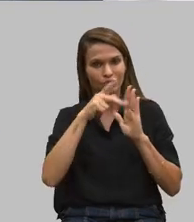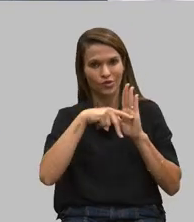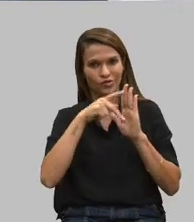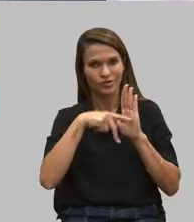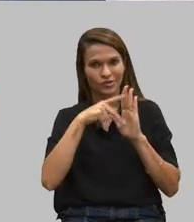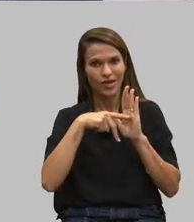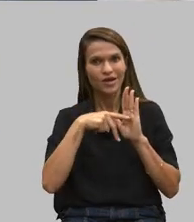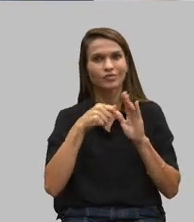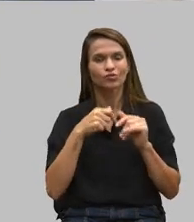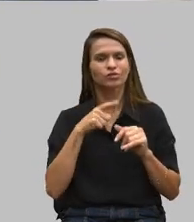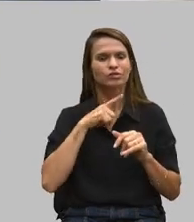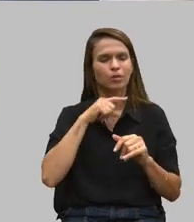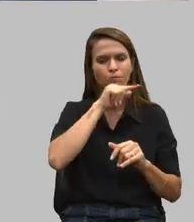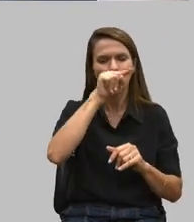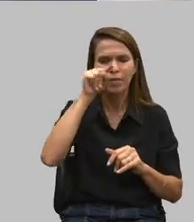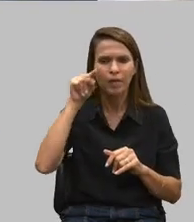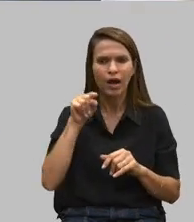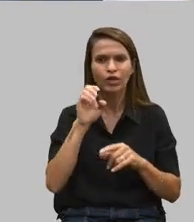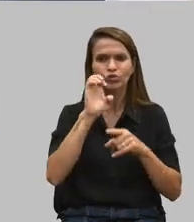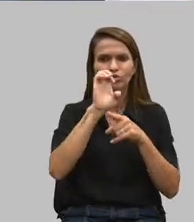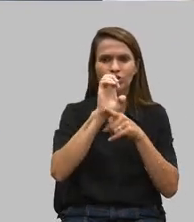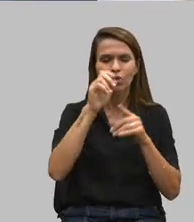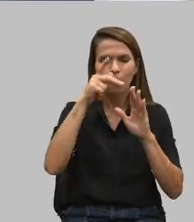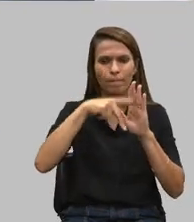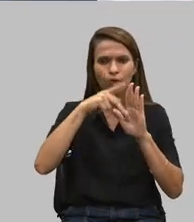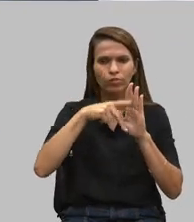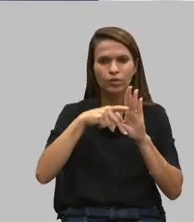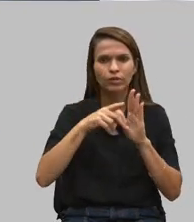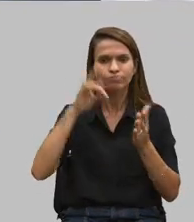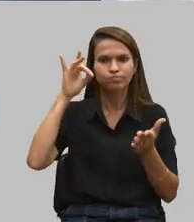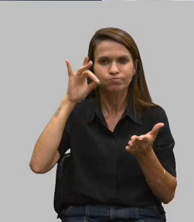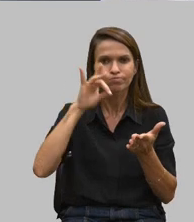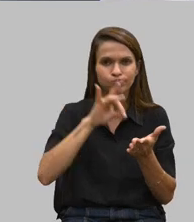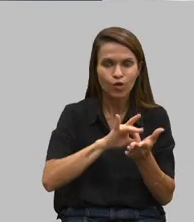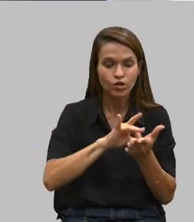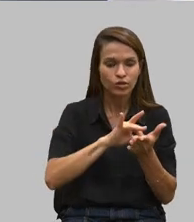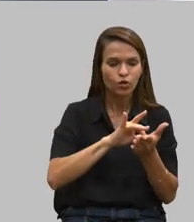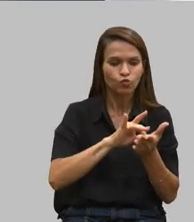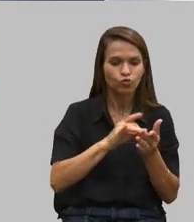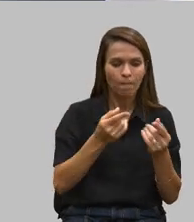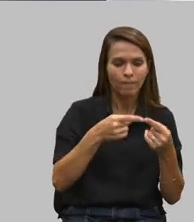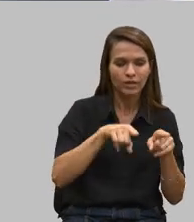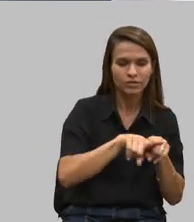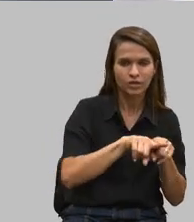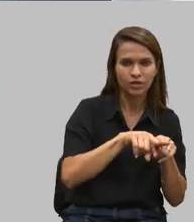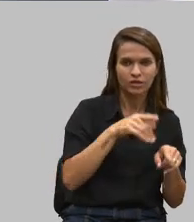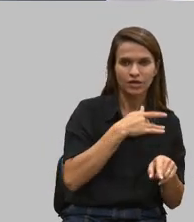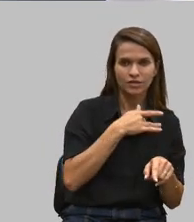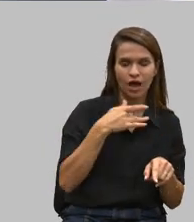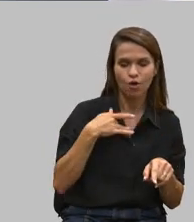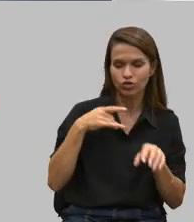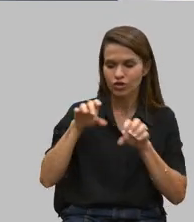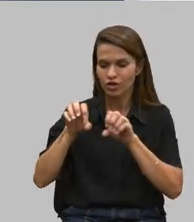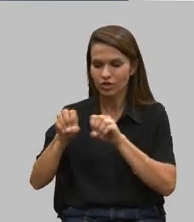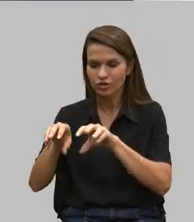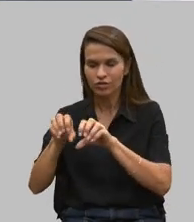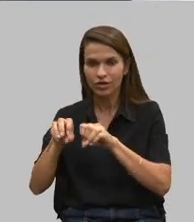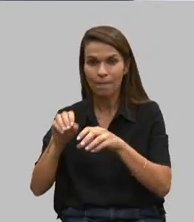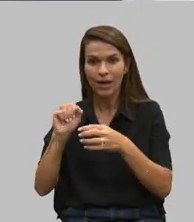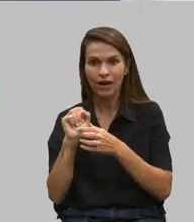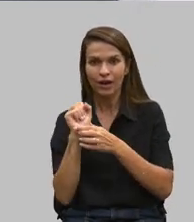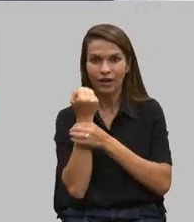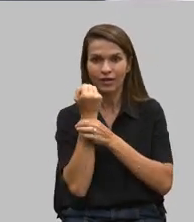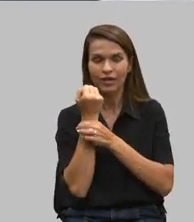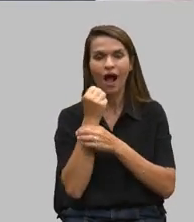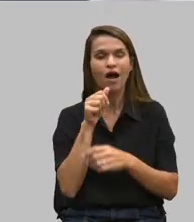no estado um programa efetivo entre saúde e educação para garantirmos aos